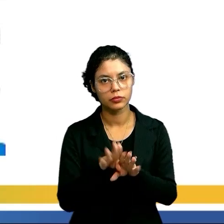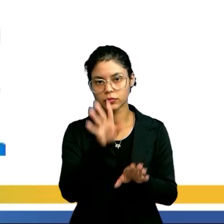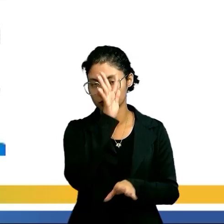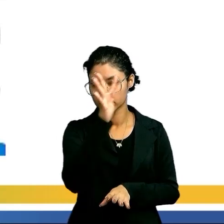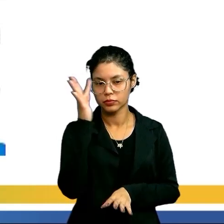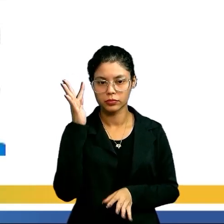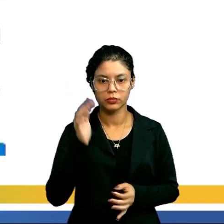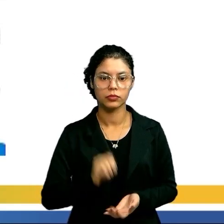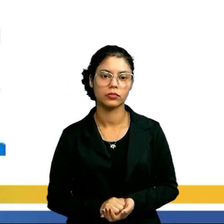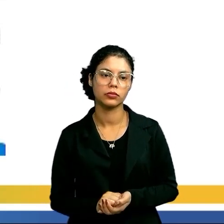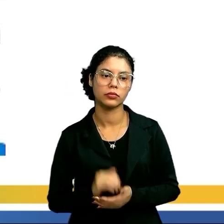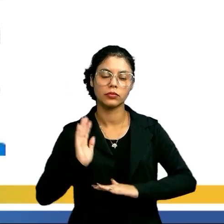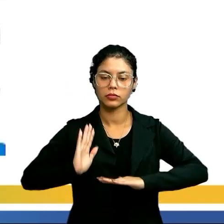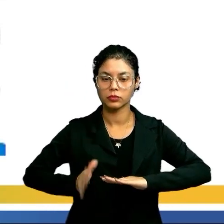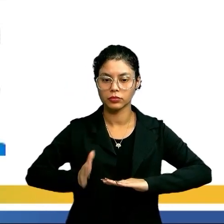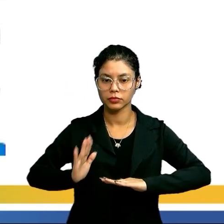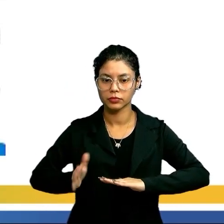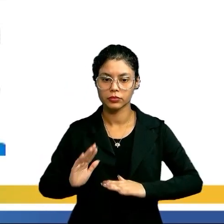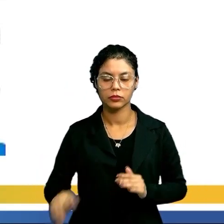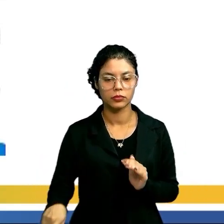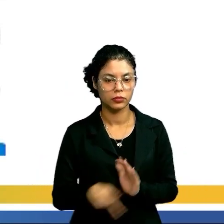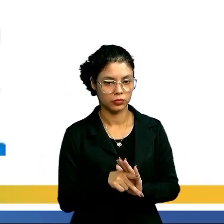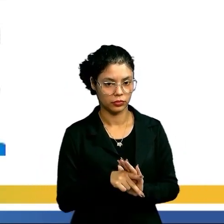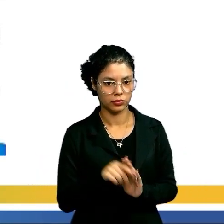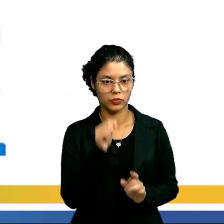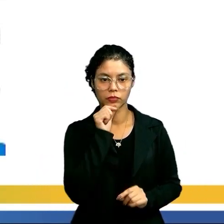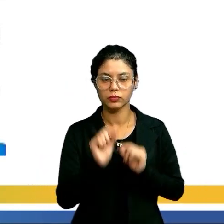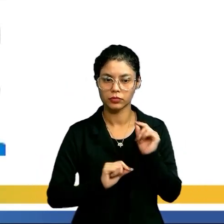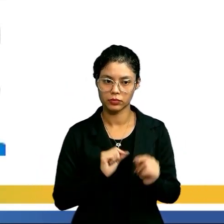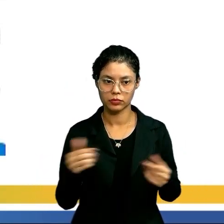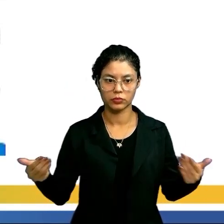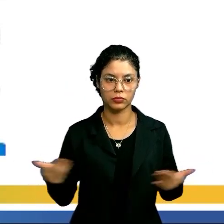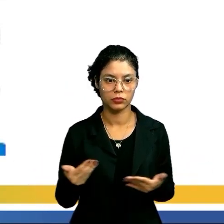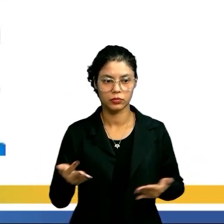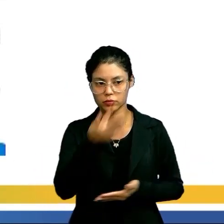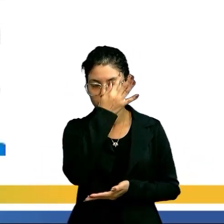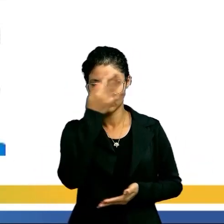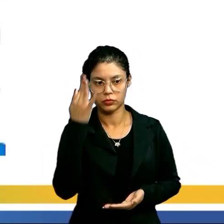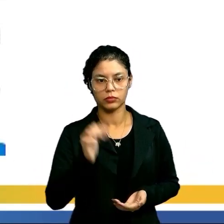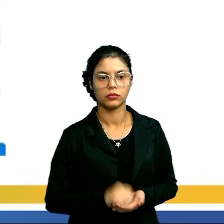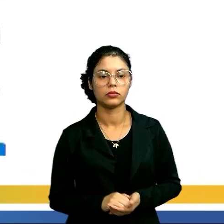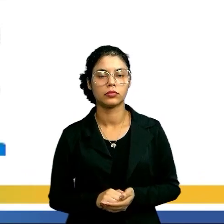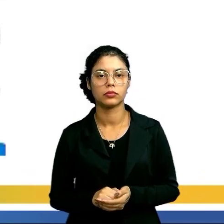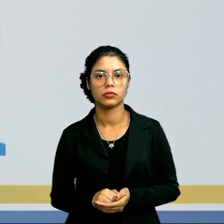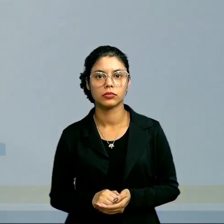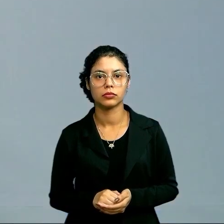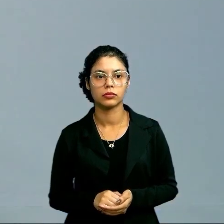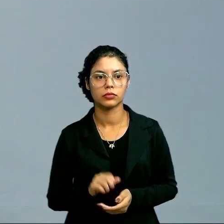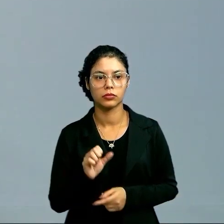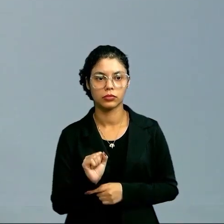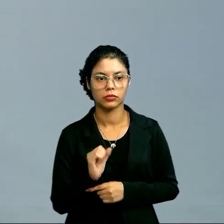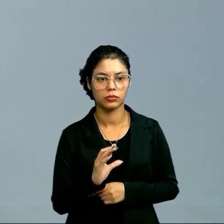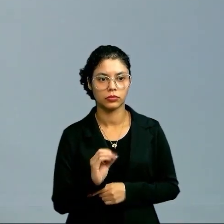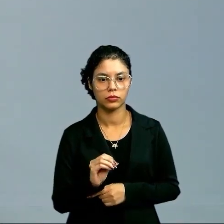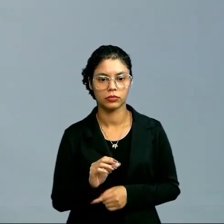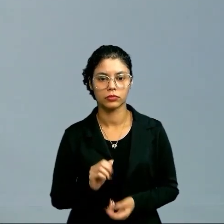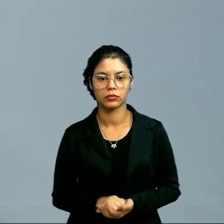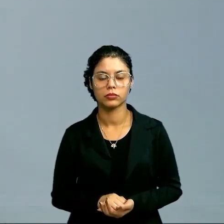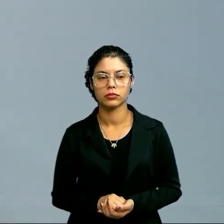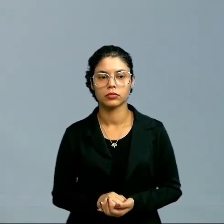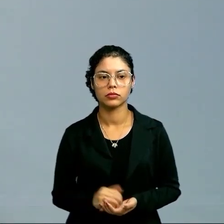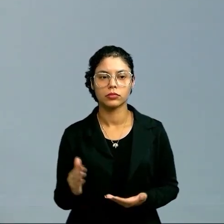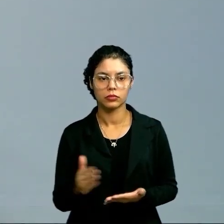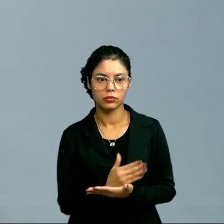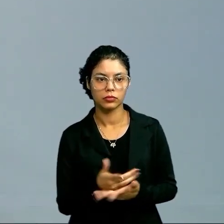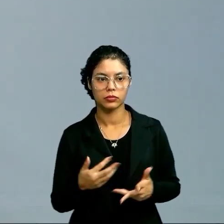também defendo na contemporaneidade, que é o seguinte: hoje, filosofar é andar com um saco e, ao encontrar